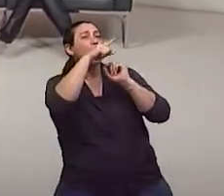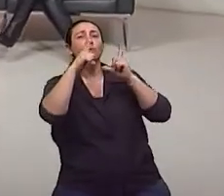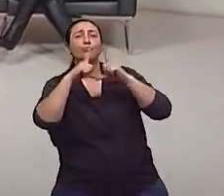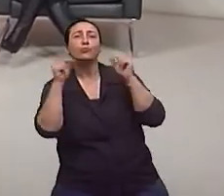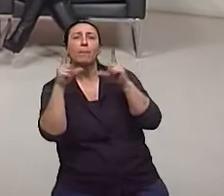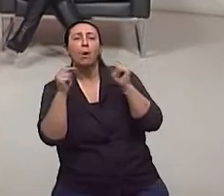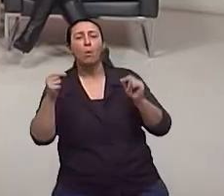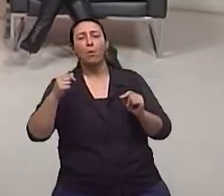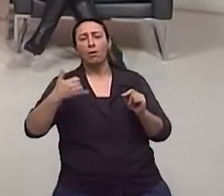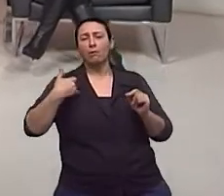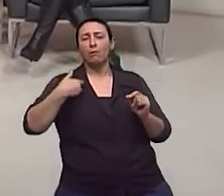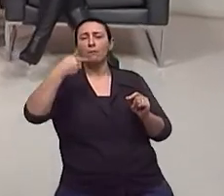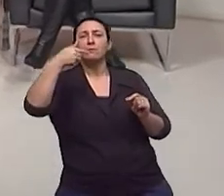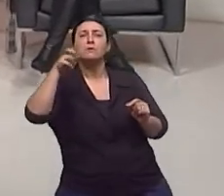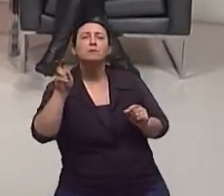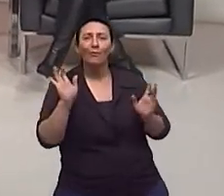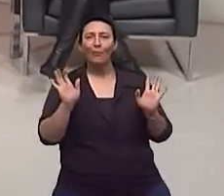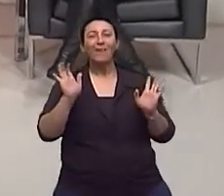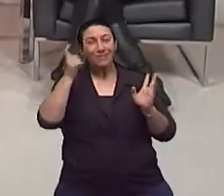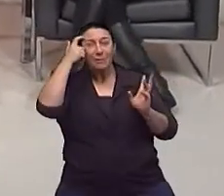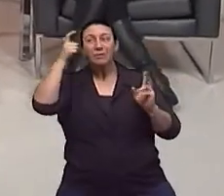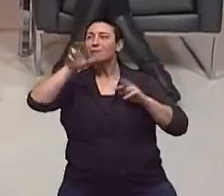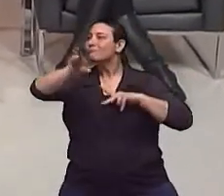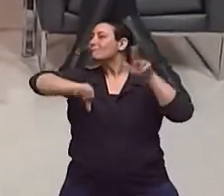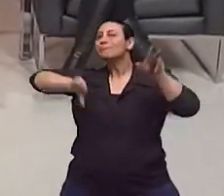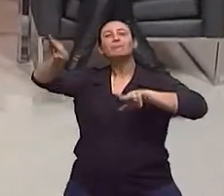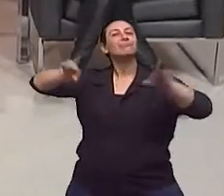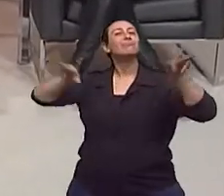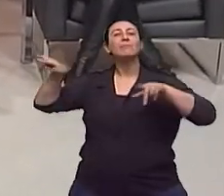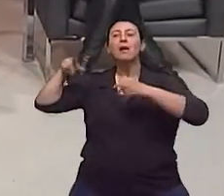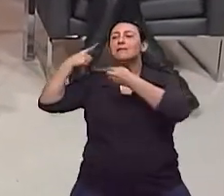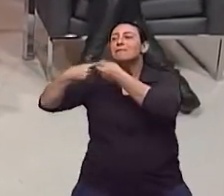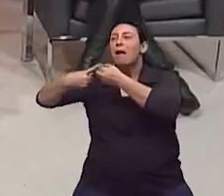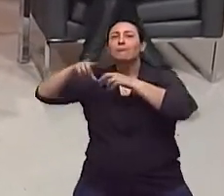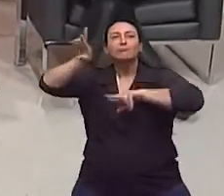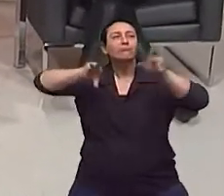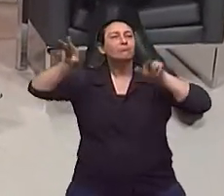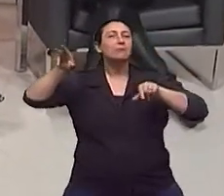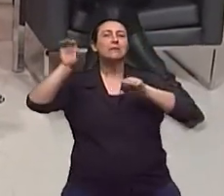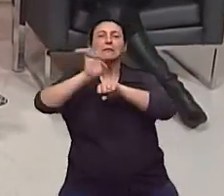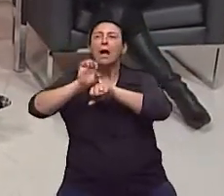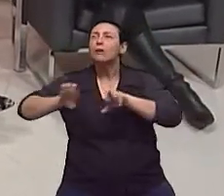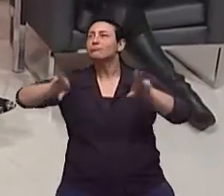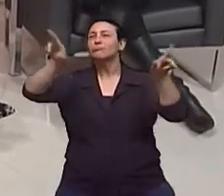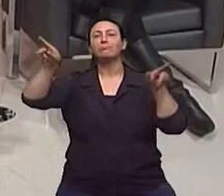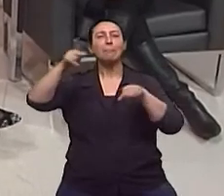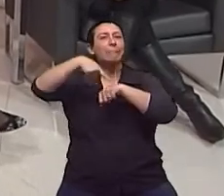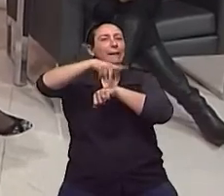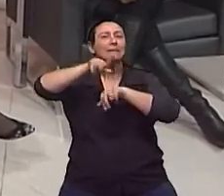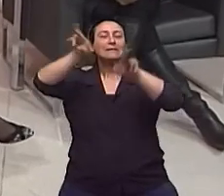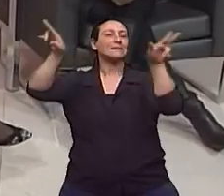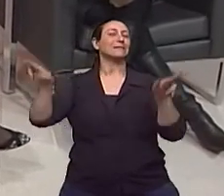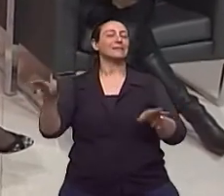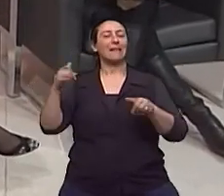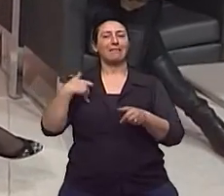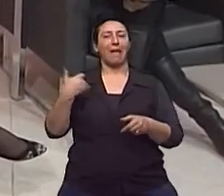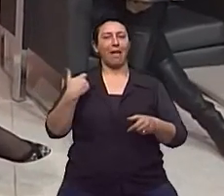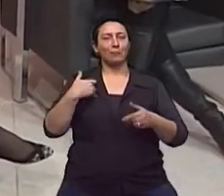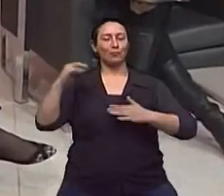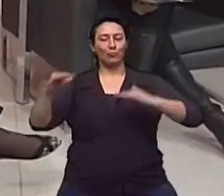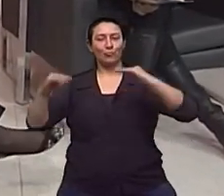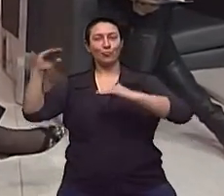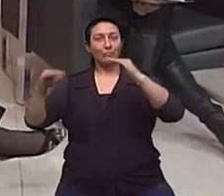verdade isso Hélio demoradamente não então isso a expectativa de vida e a longevidade EA duração efetiva